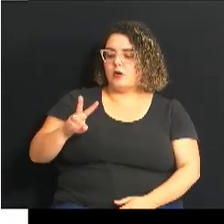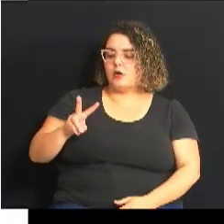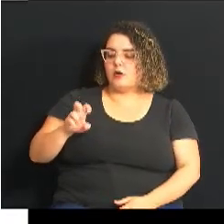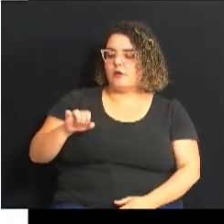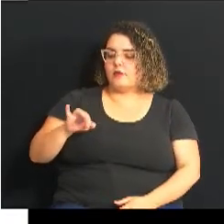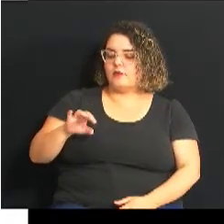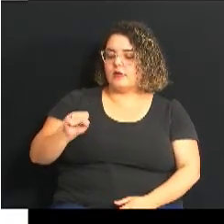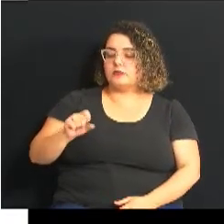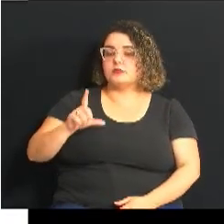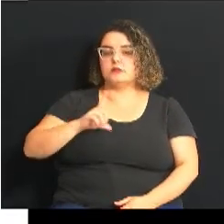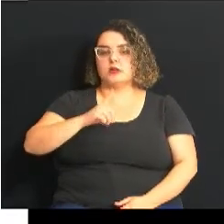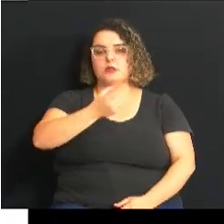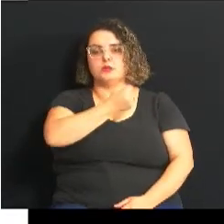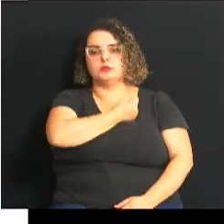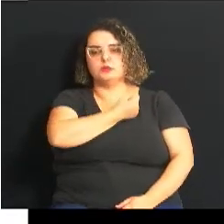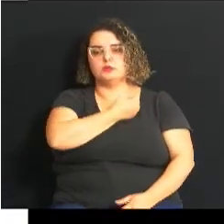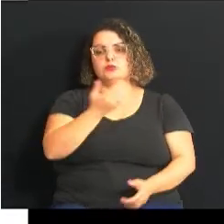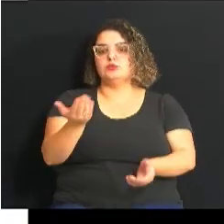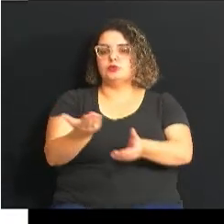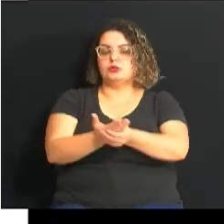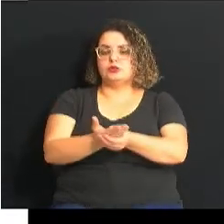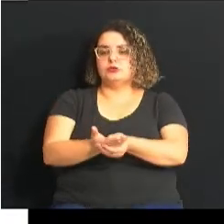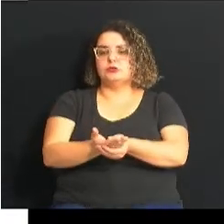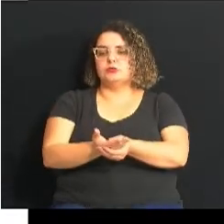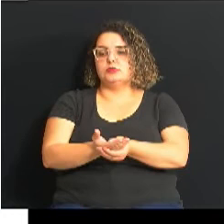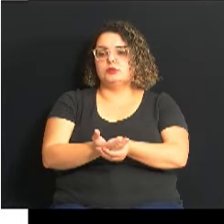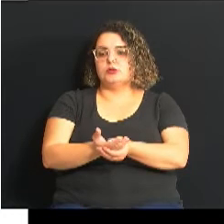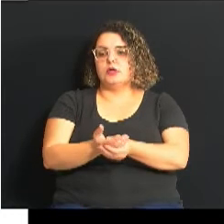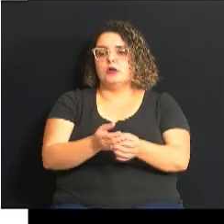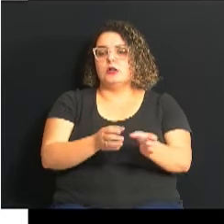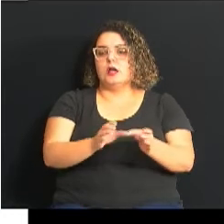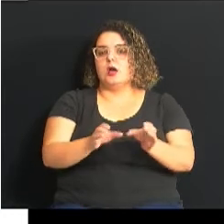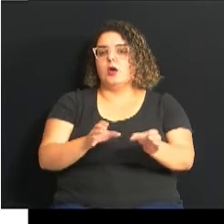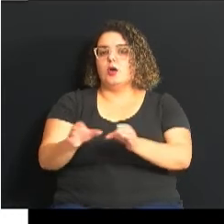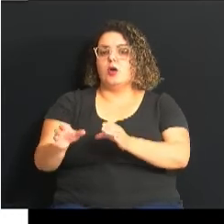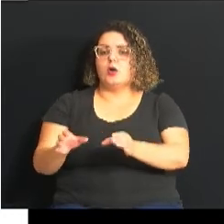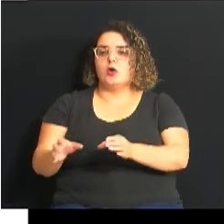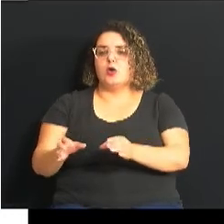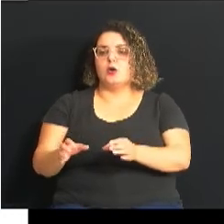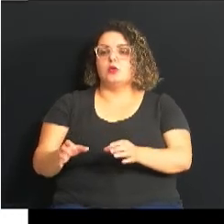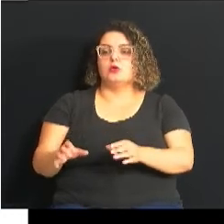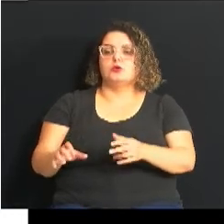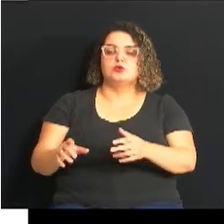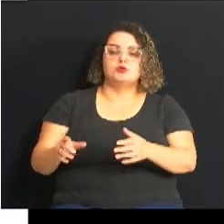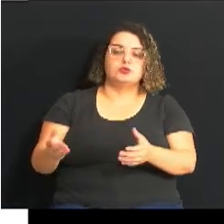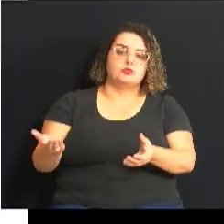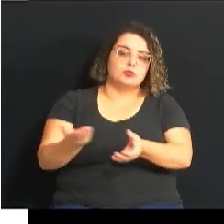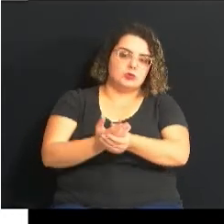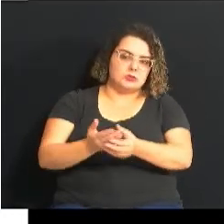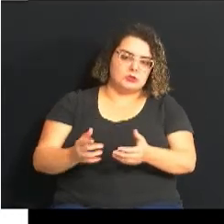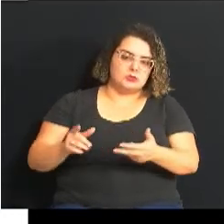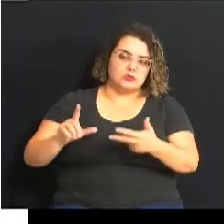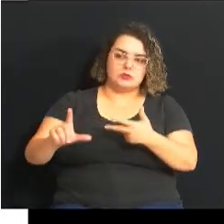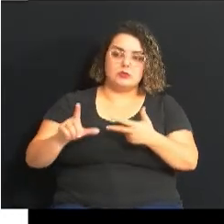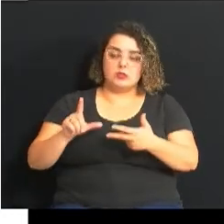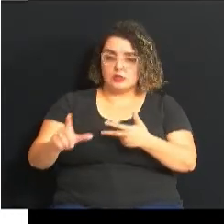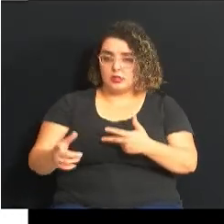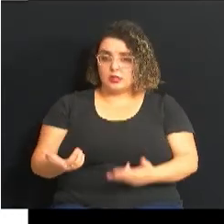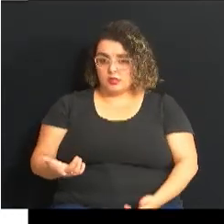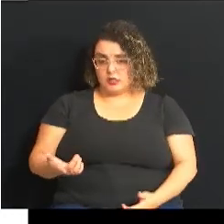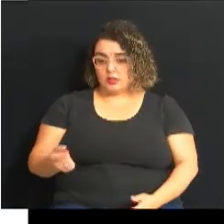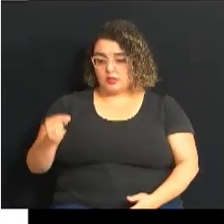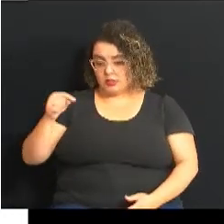processo, ele está localizado na Coordenadoria de Processo Legislativo, que é um departamento de servidores aqui da